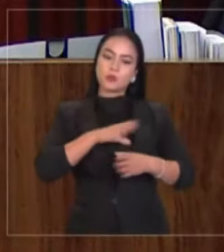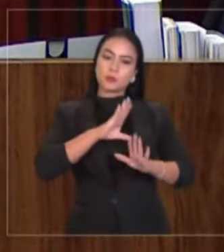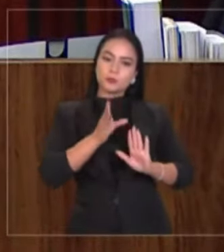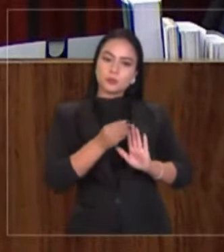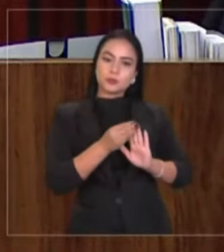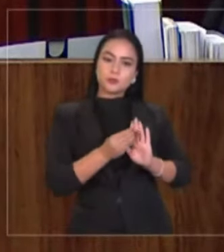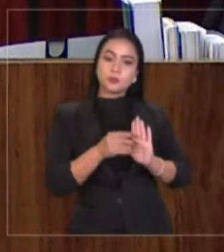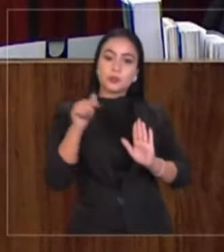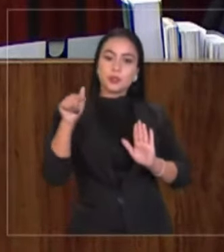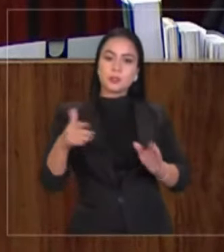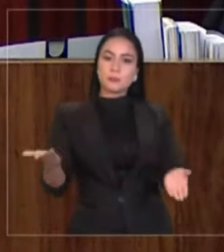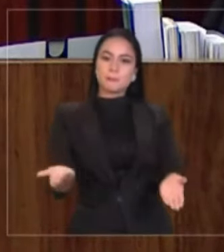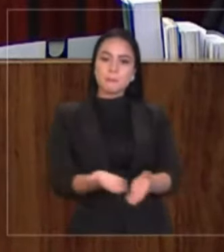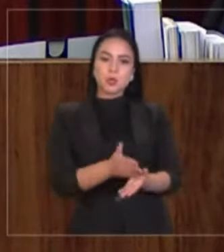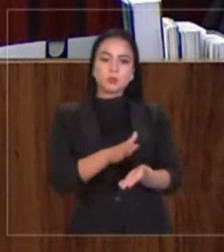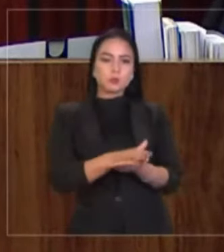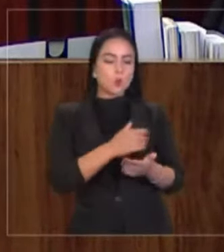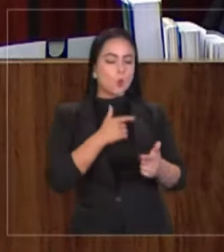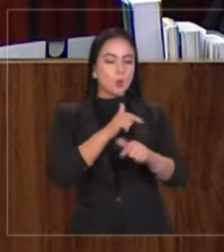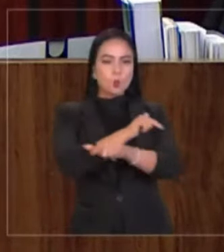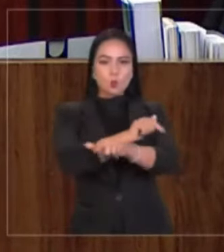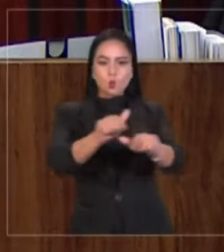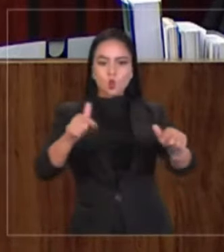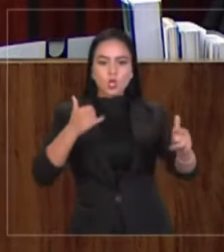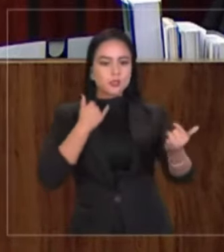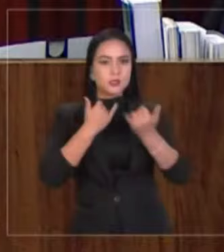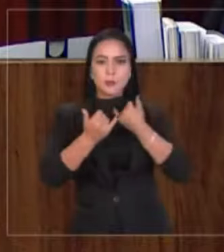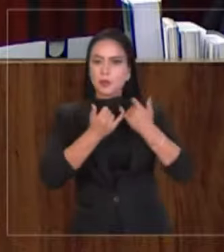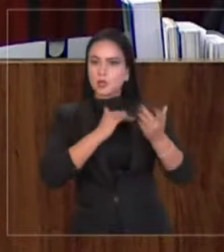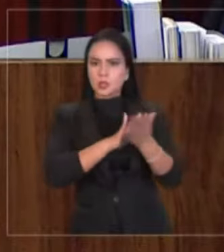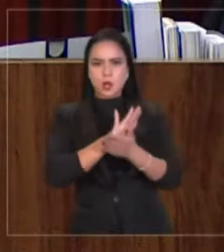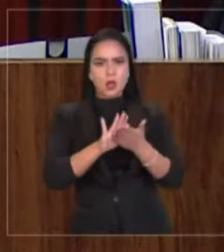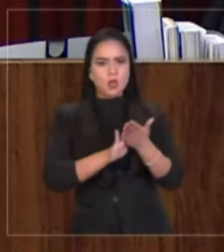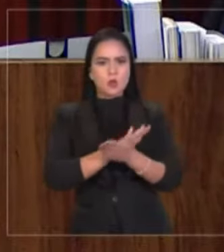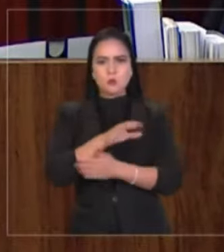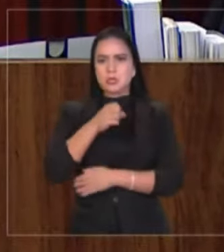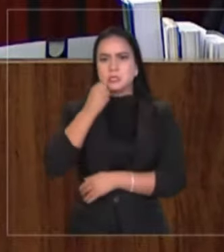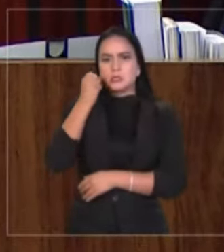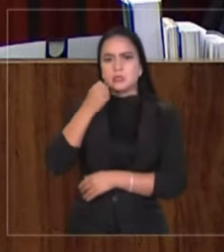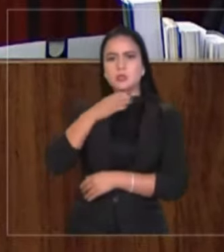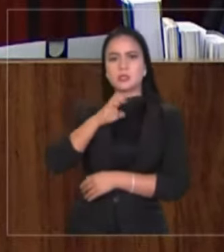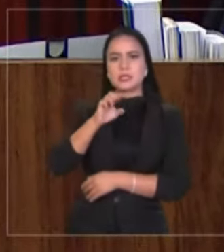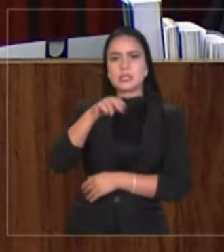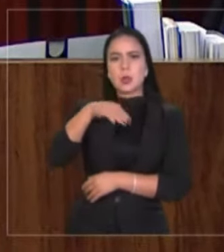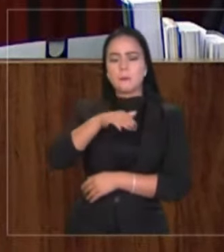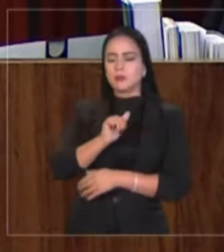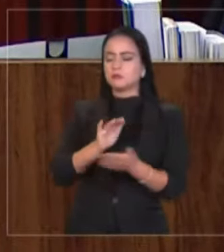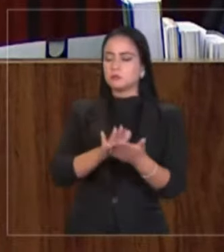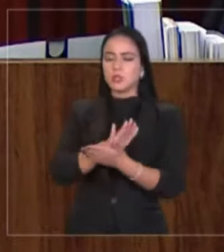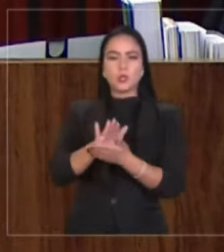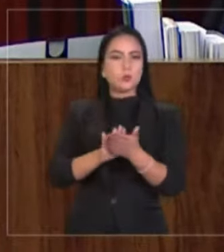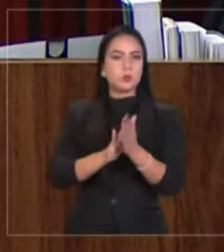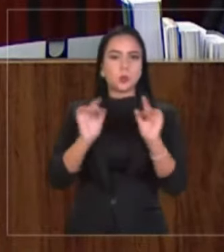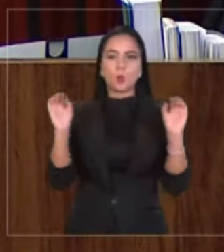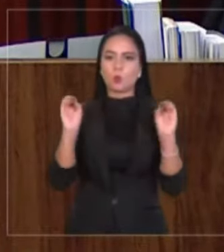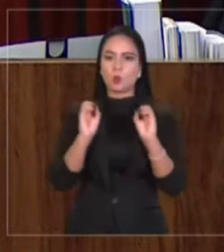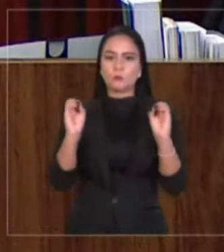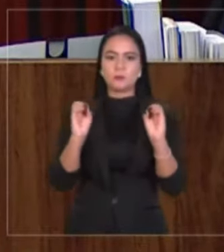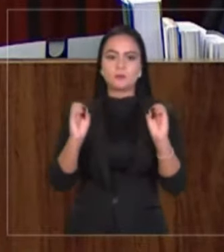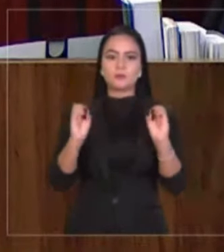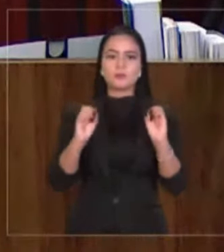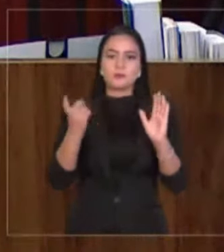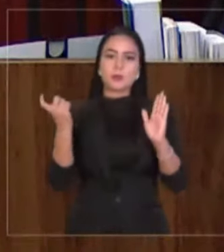caso não tem nenhuma semelhança com o caso da Senadora Selma nenhuma semelhança se tentou